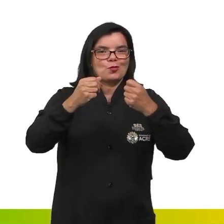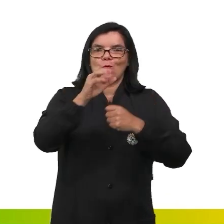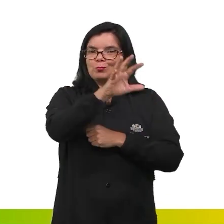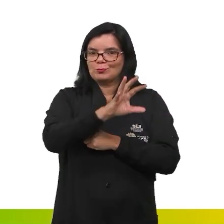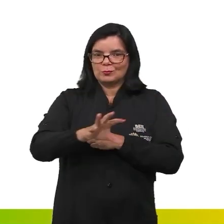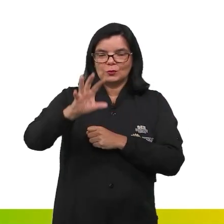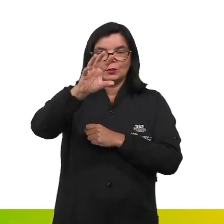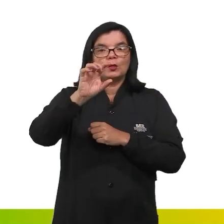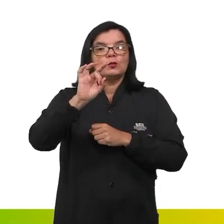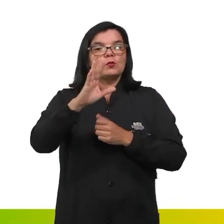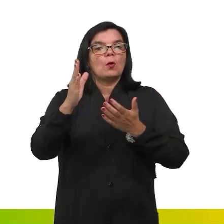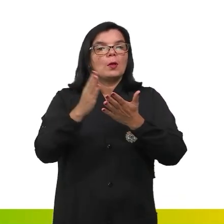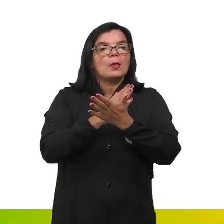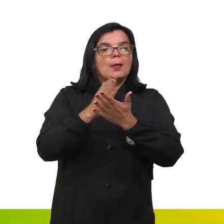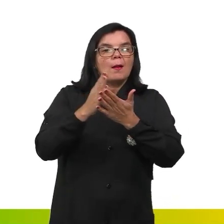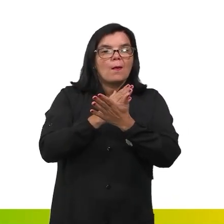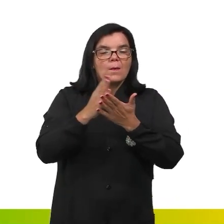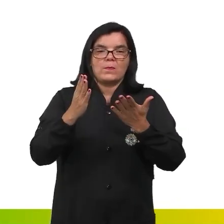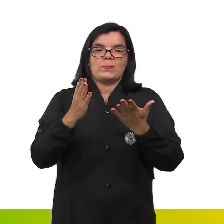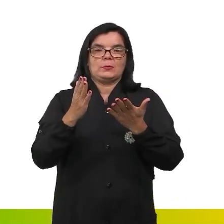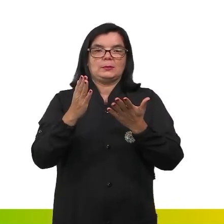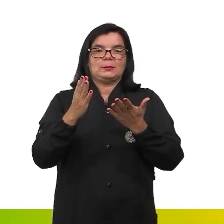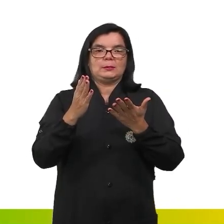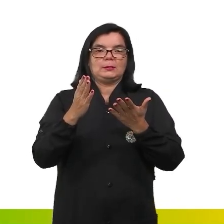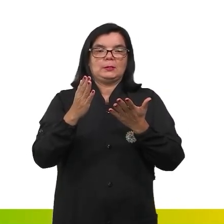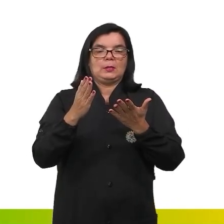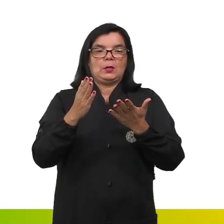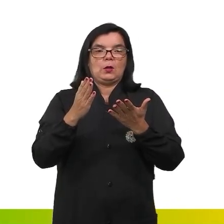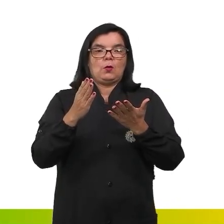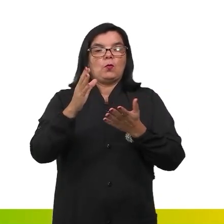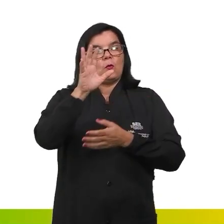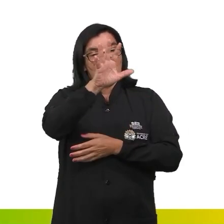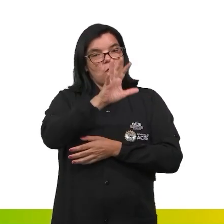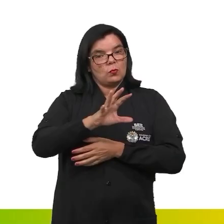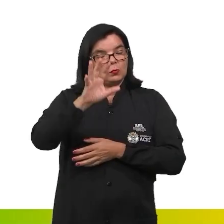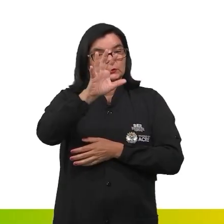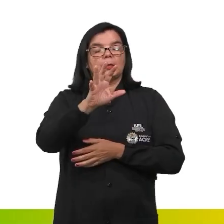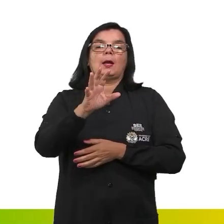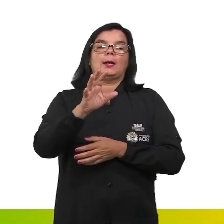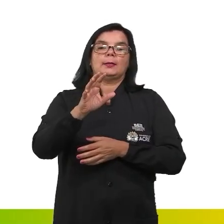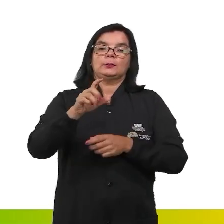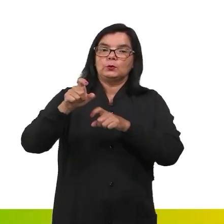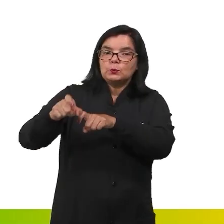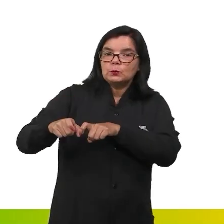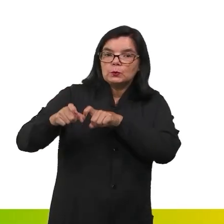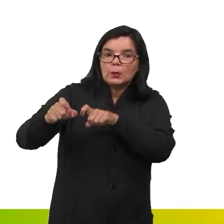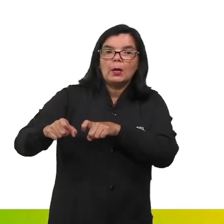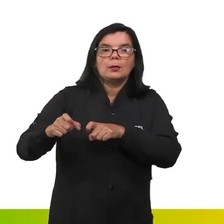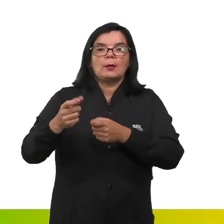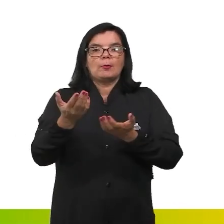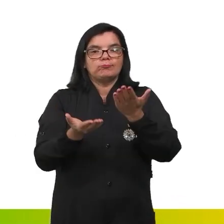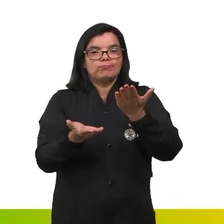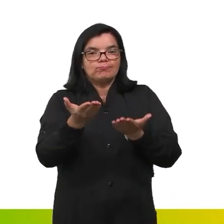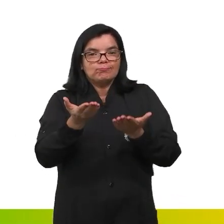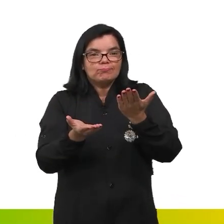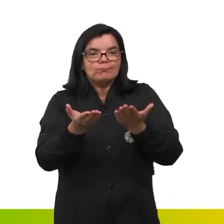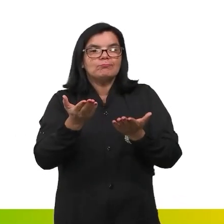regiões, são em algumas, a gente já, né? Com regiões mais rurais, apresentando a distribuição